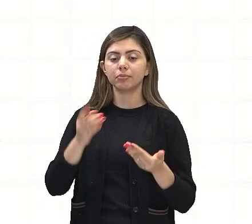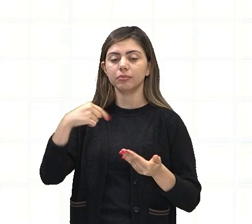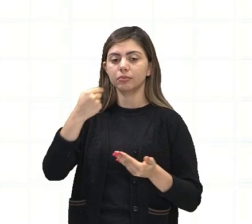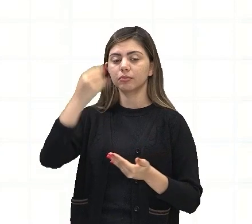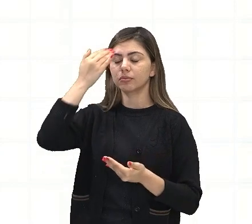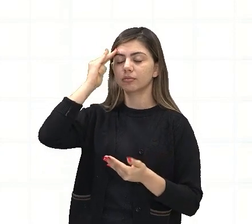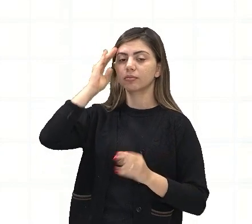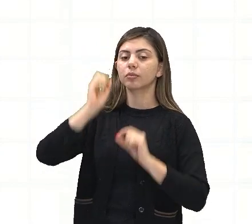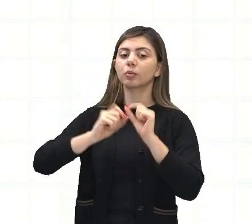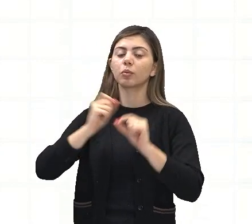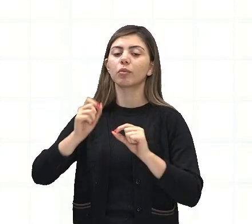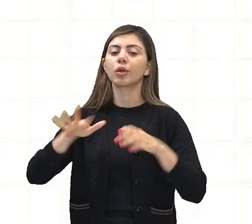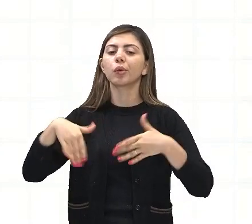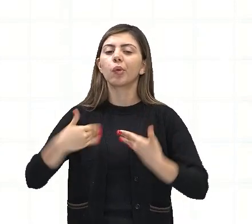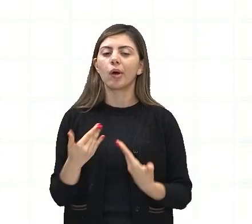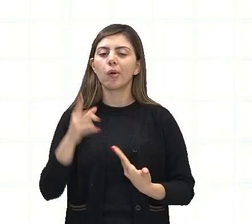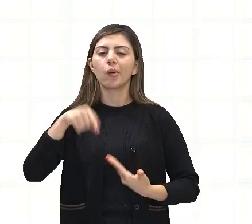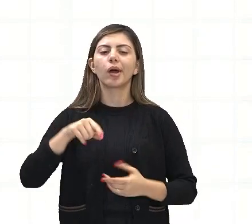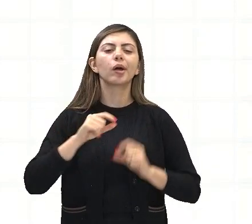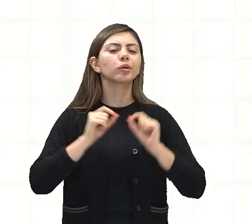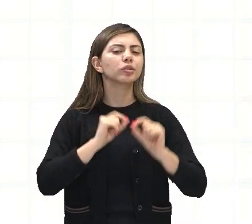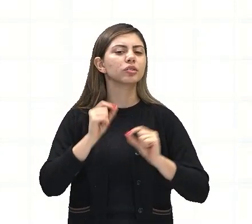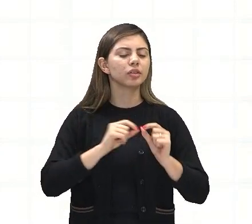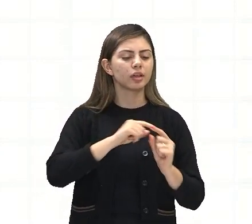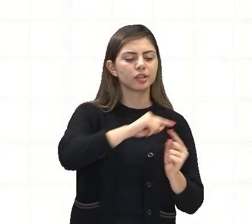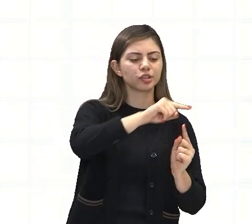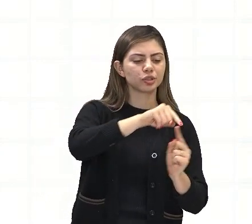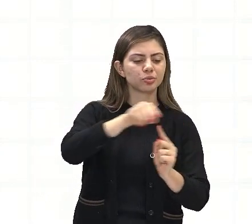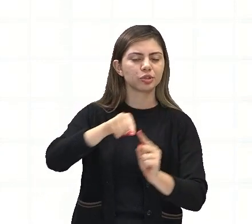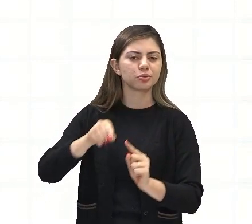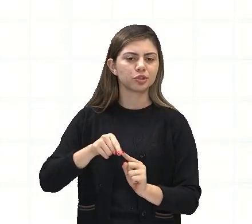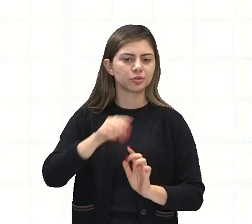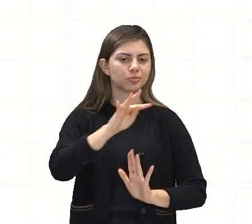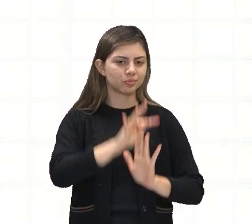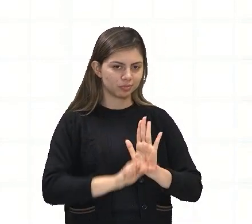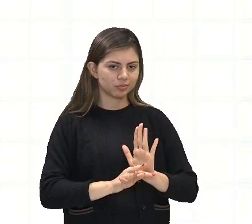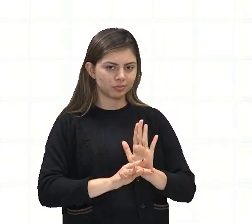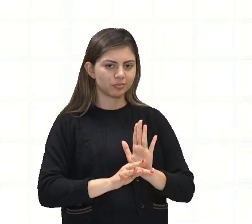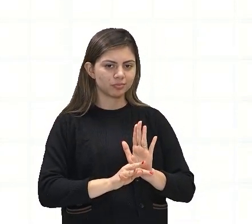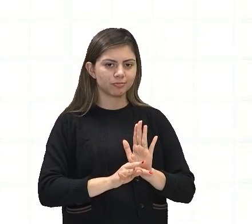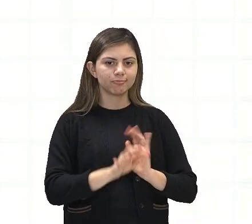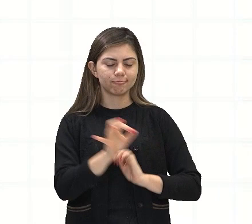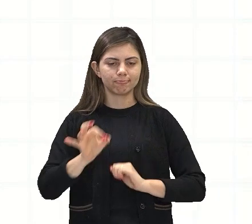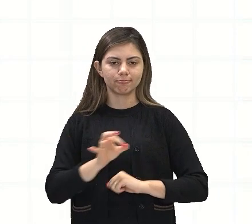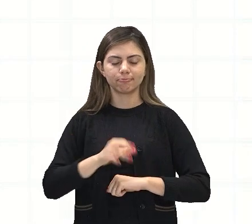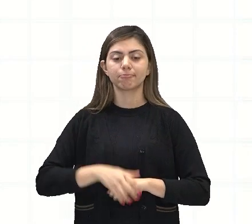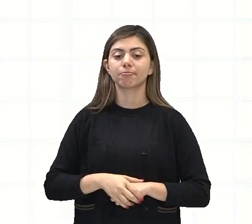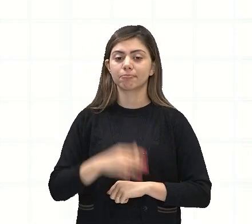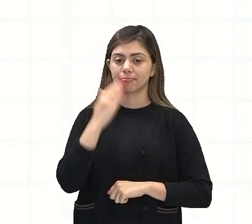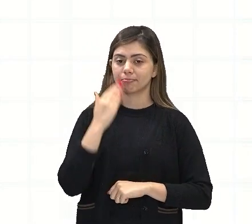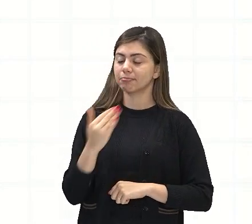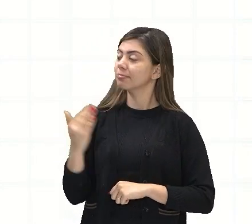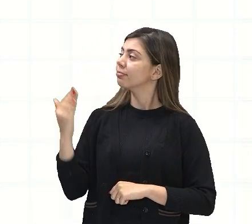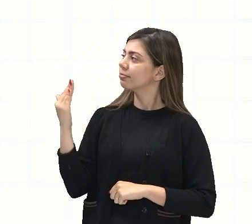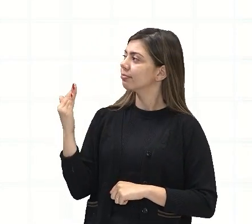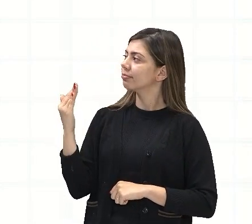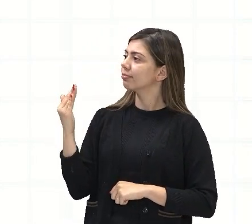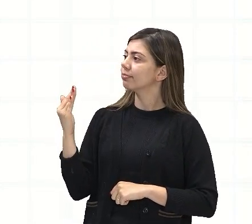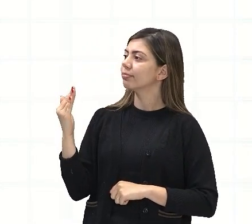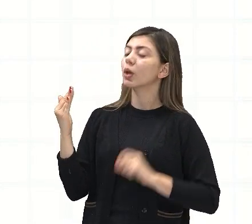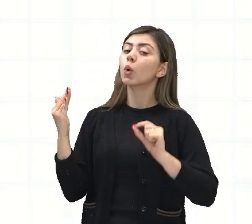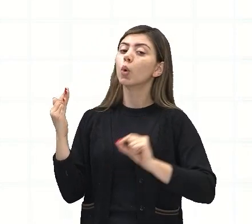entender agora, os vários tipos de texto ou tipologia textual. Então, aqui você